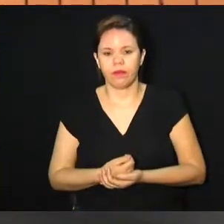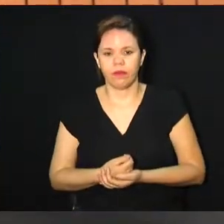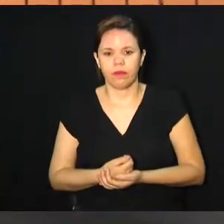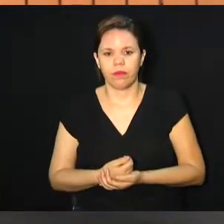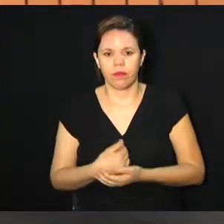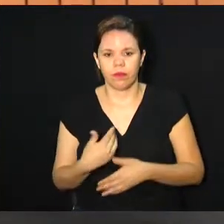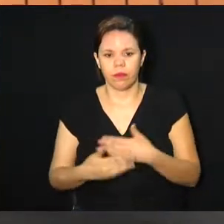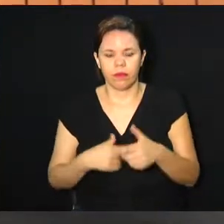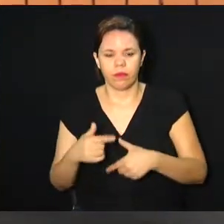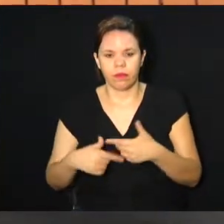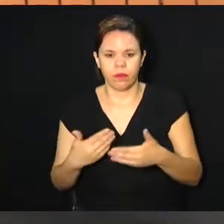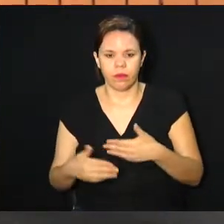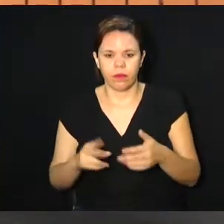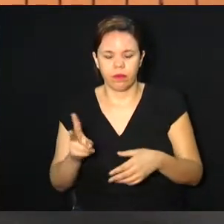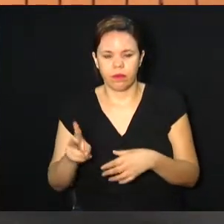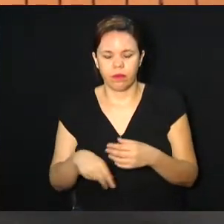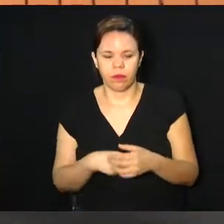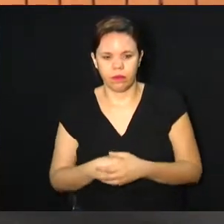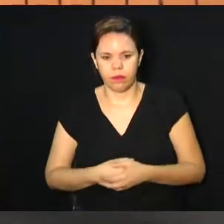dia a dia de tanta gente.